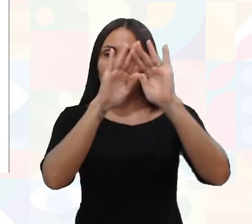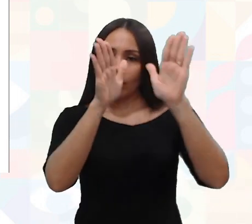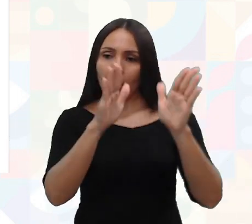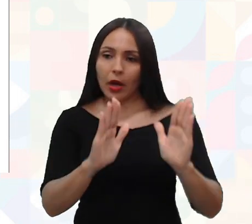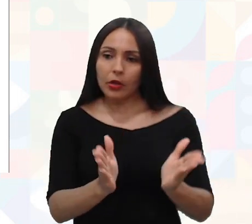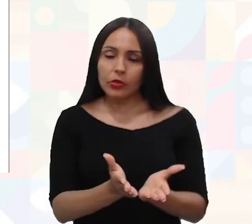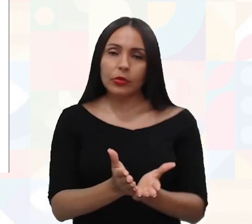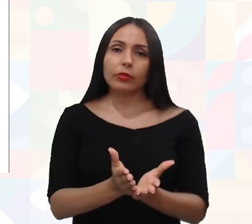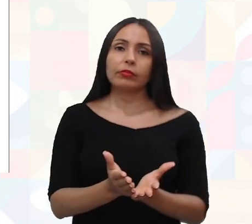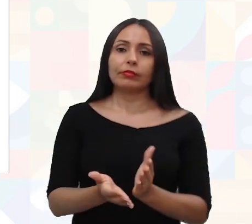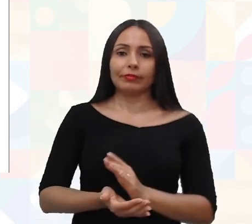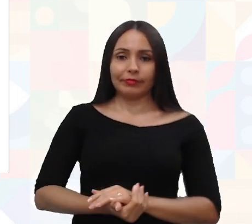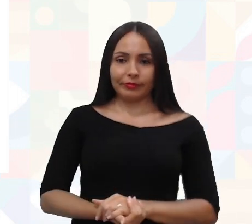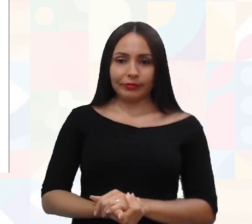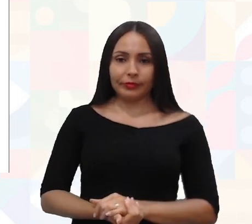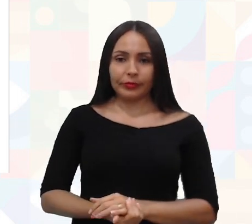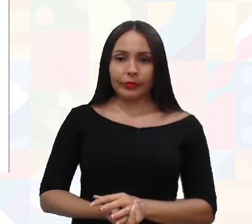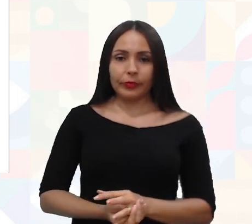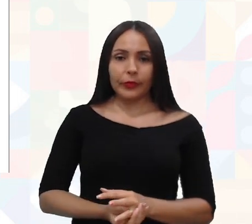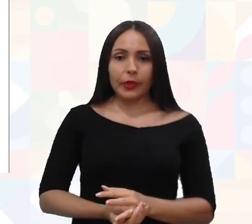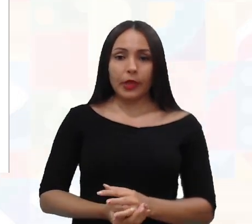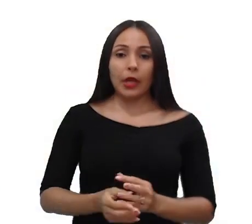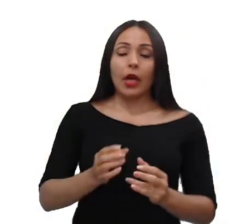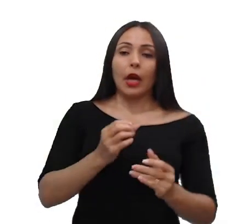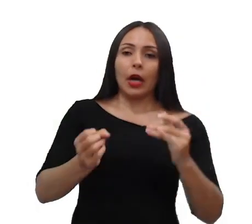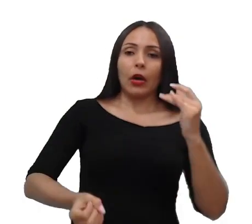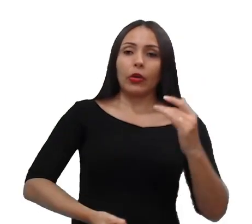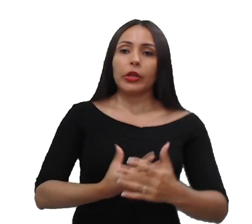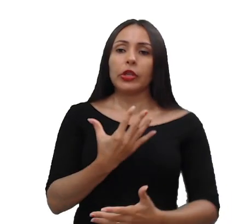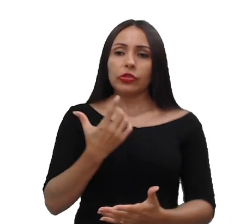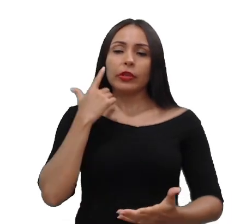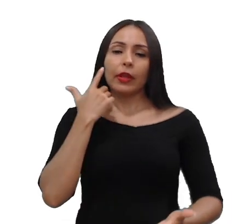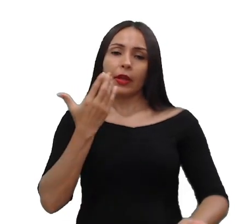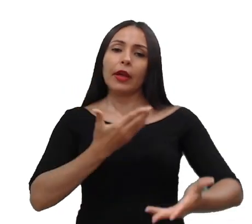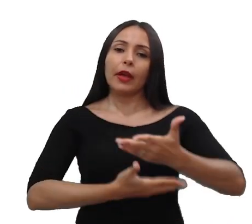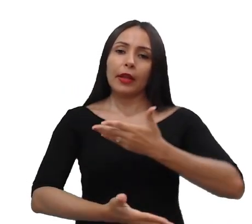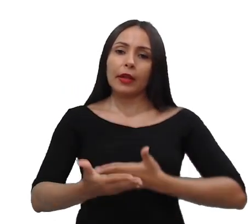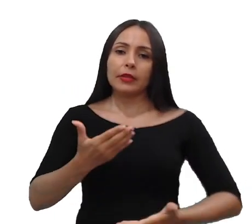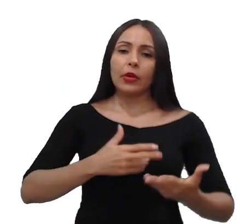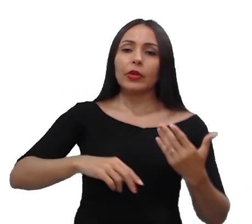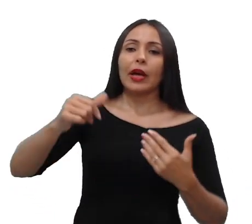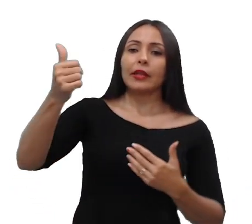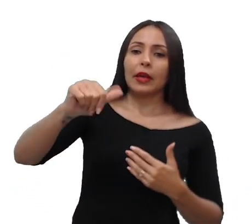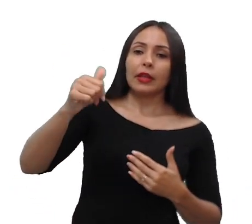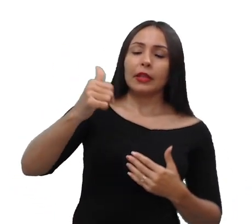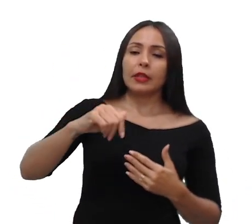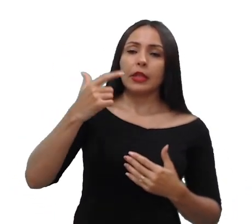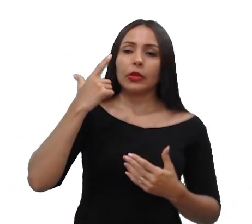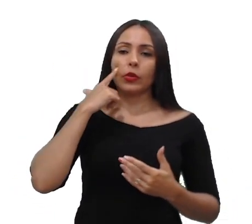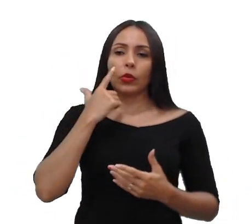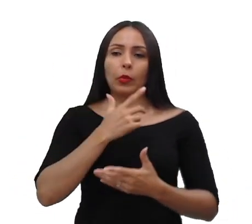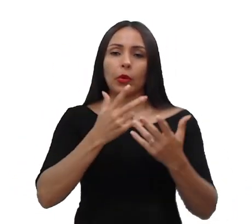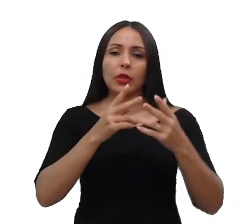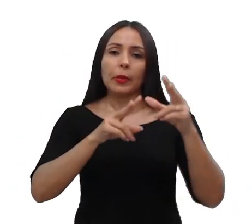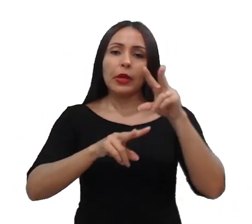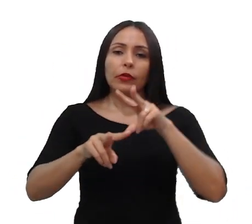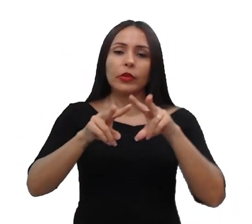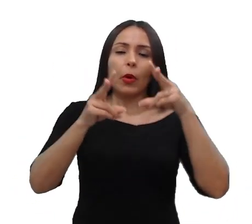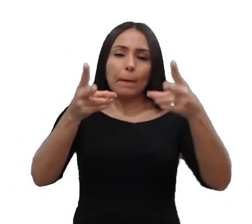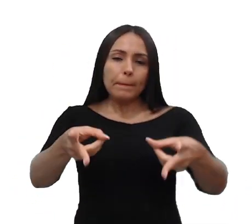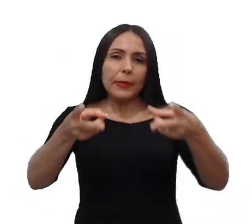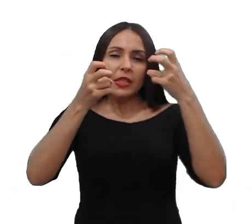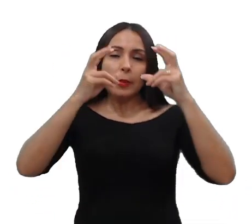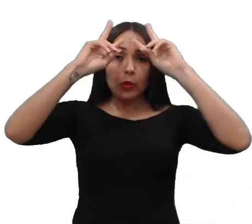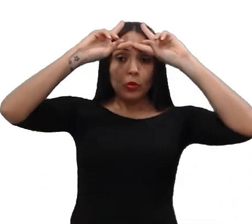totalidade. A origem da Gestalt está relacionada com a análise dos padrões do comportamento visual do